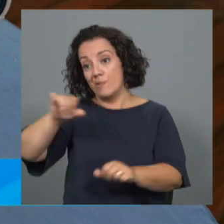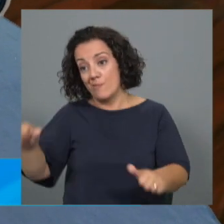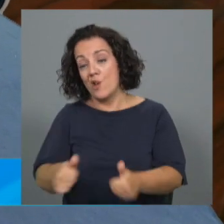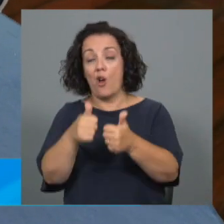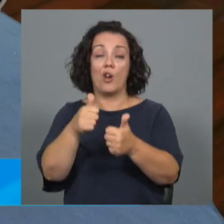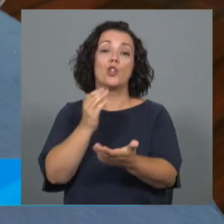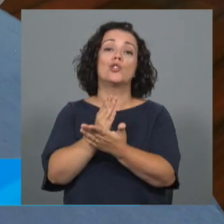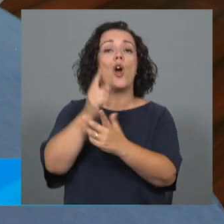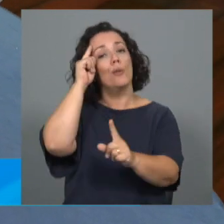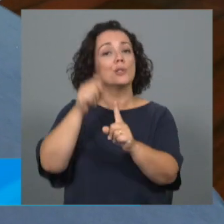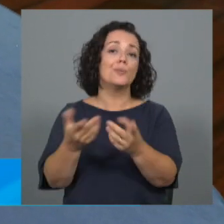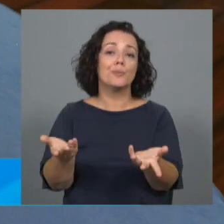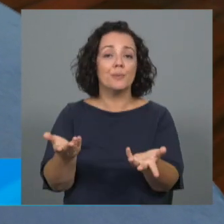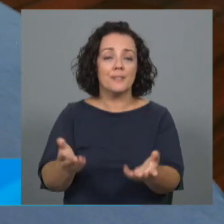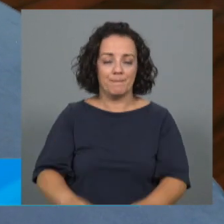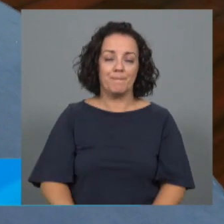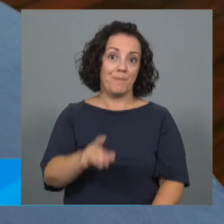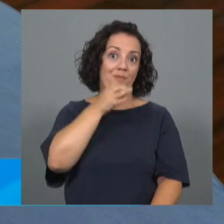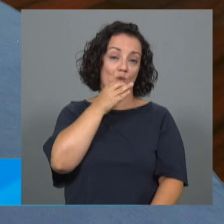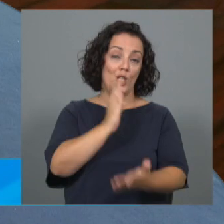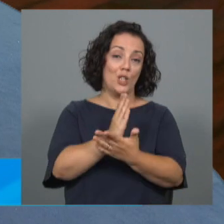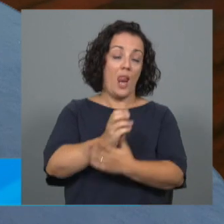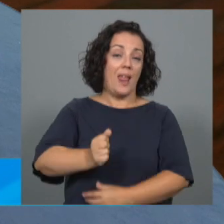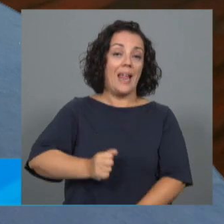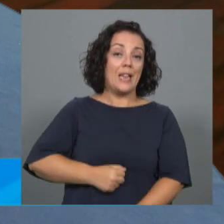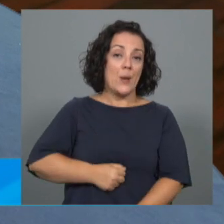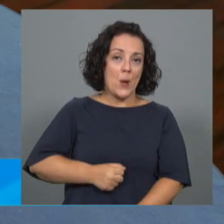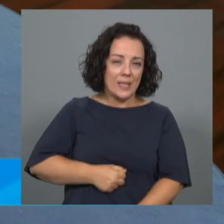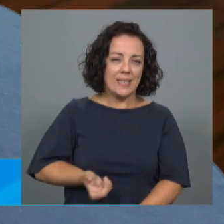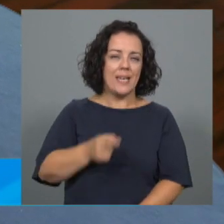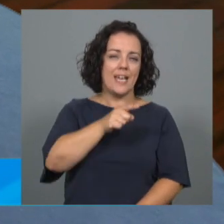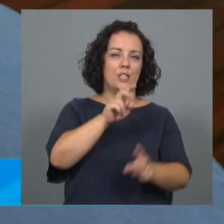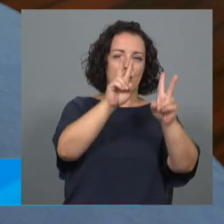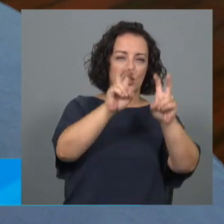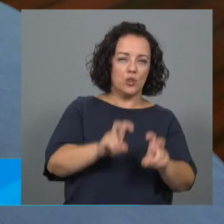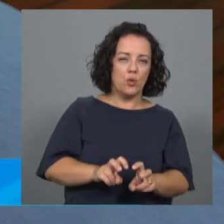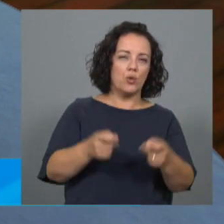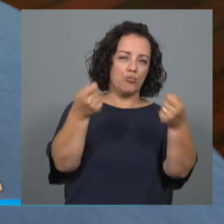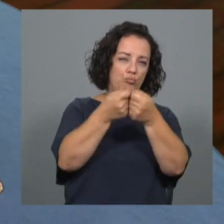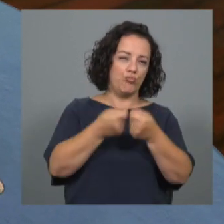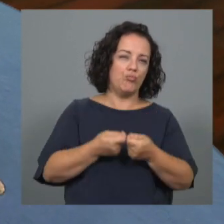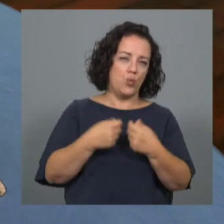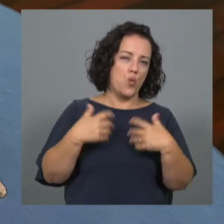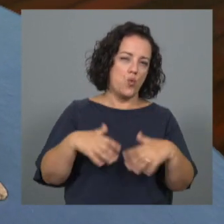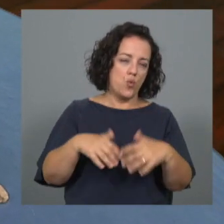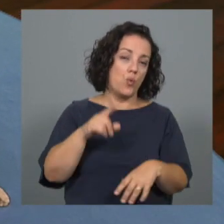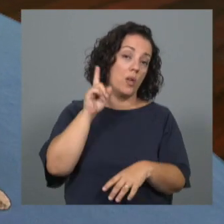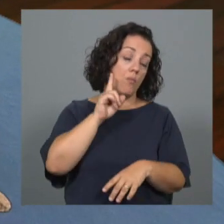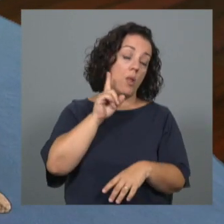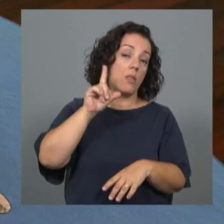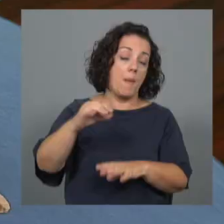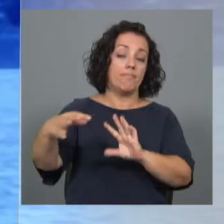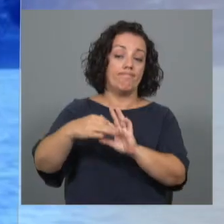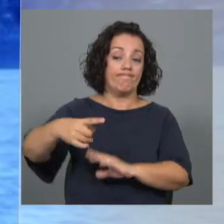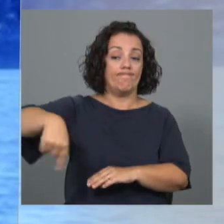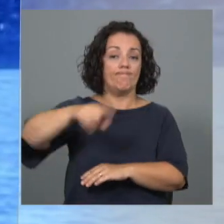da escola. Claro. Estamos a falar de escola católica, destas questões muito concretas e que interessam particularmente também aos encarregados de educação